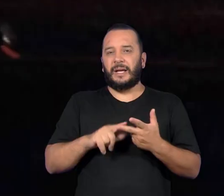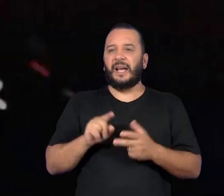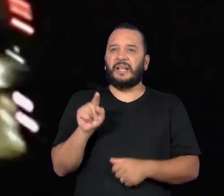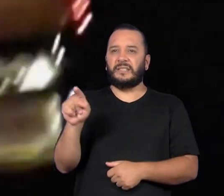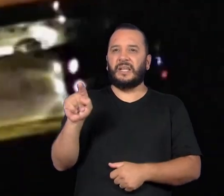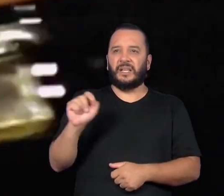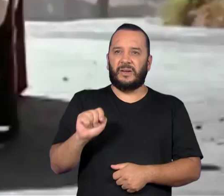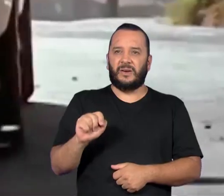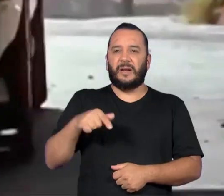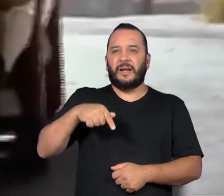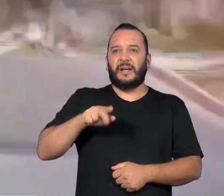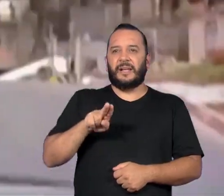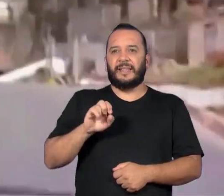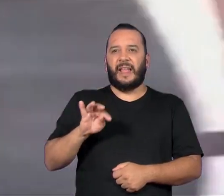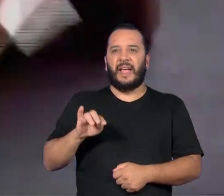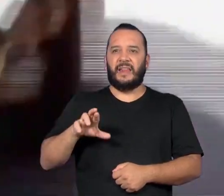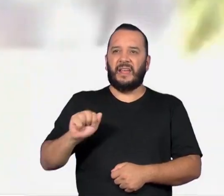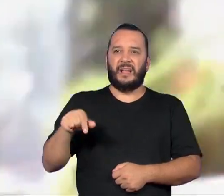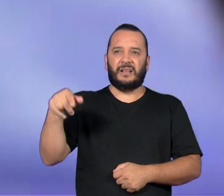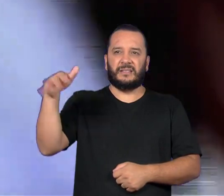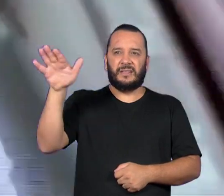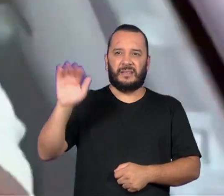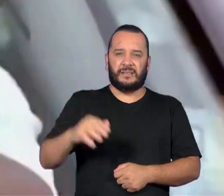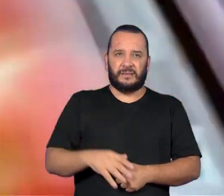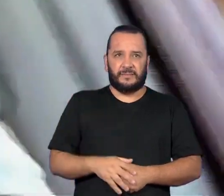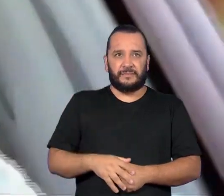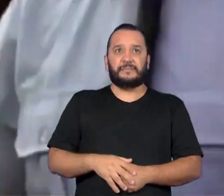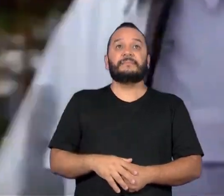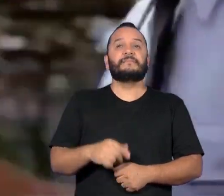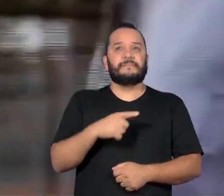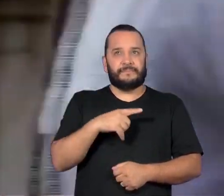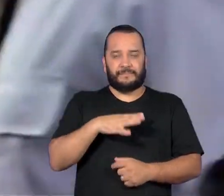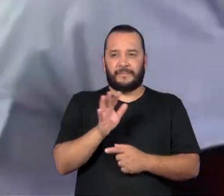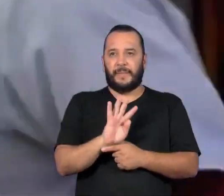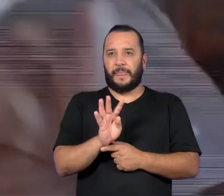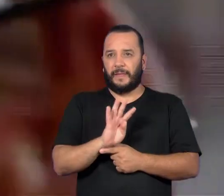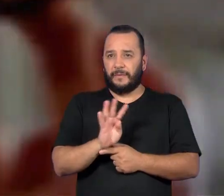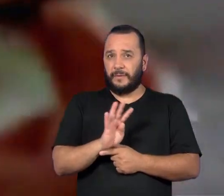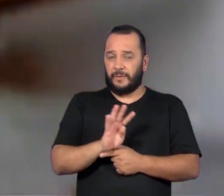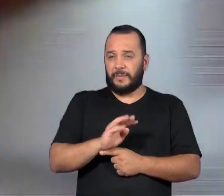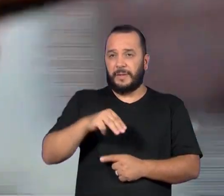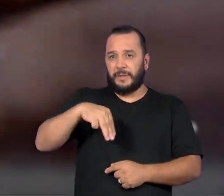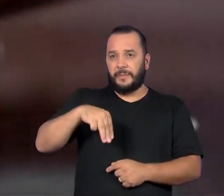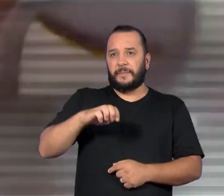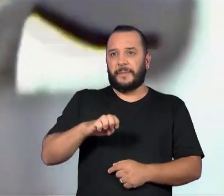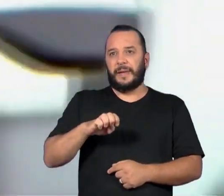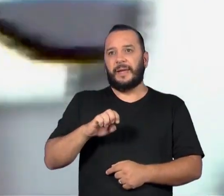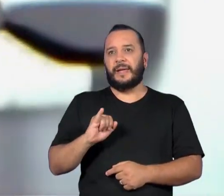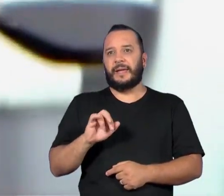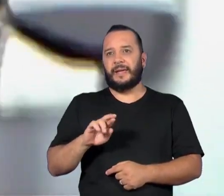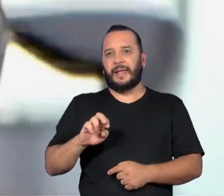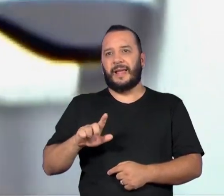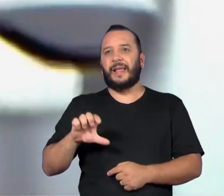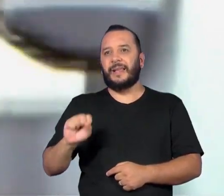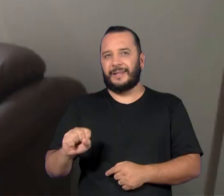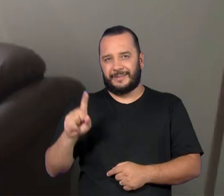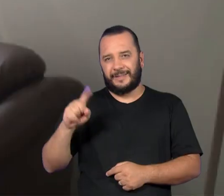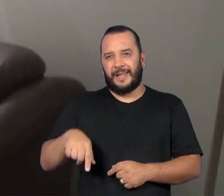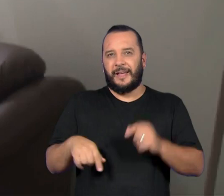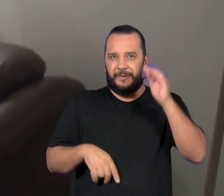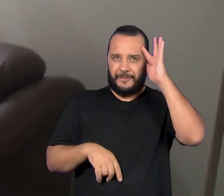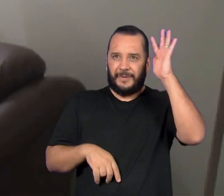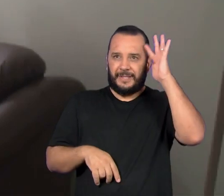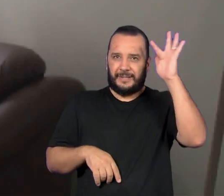Quitéria. Tanto o filme do Meirelles, que é uma